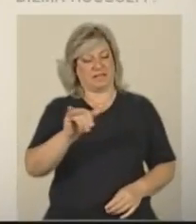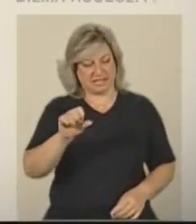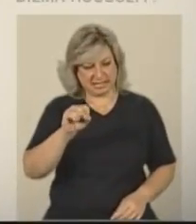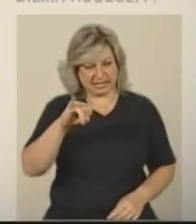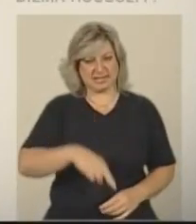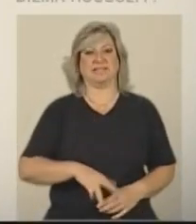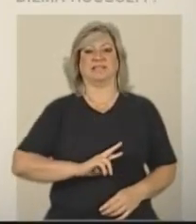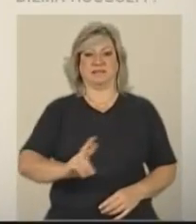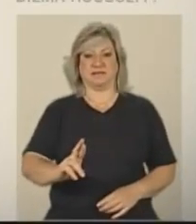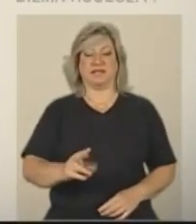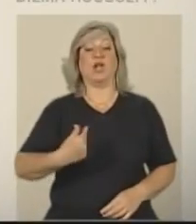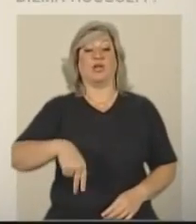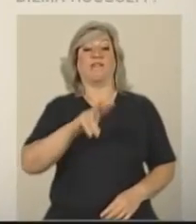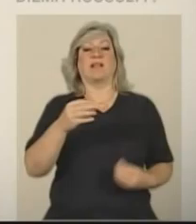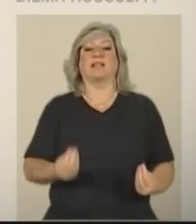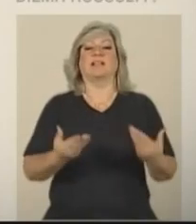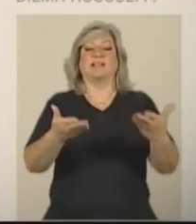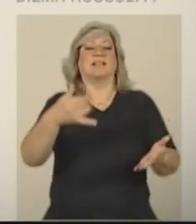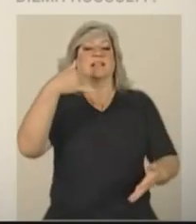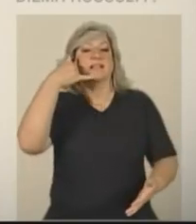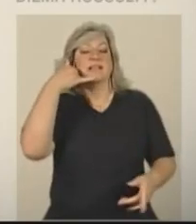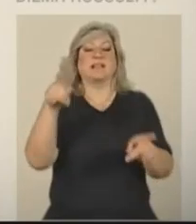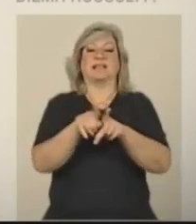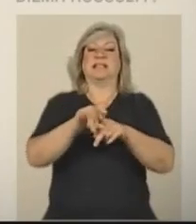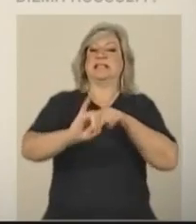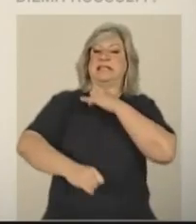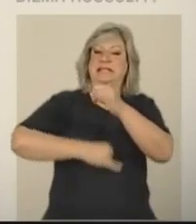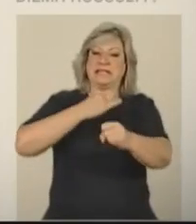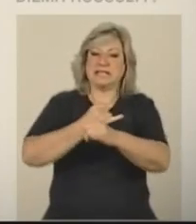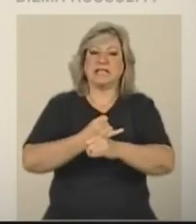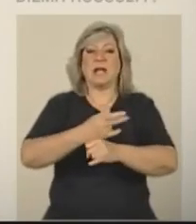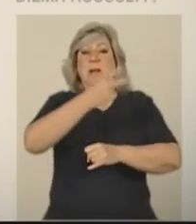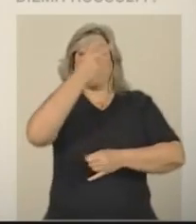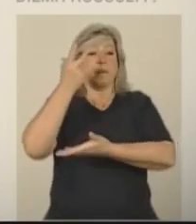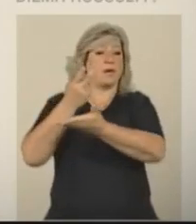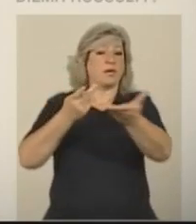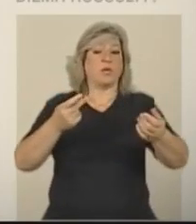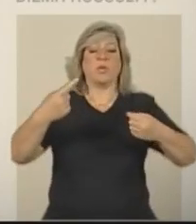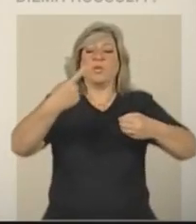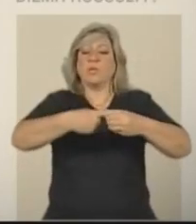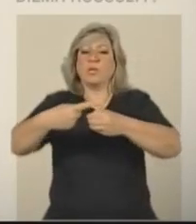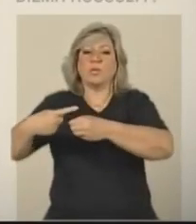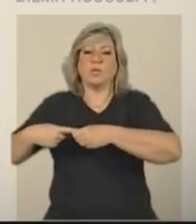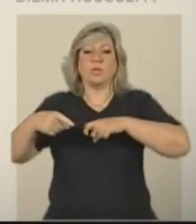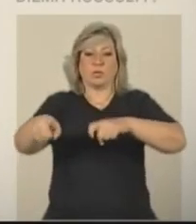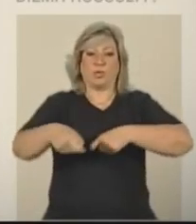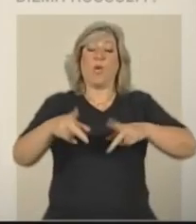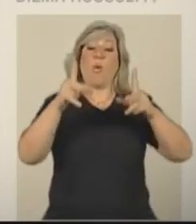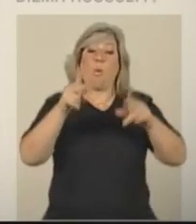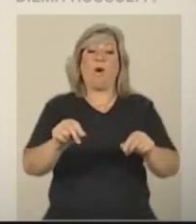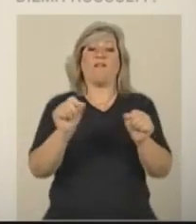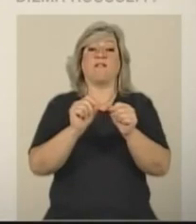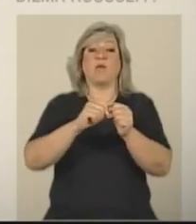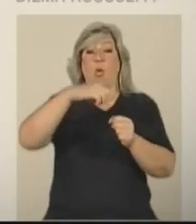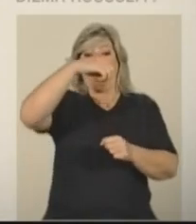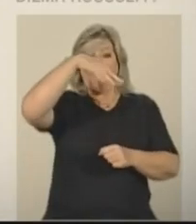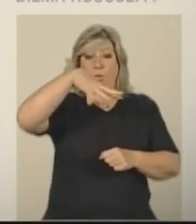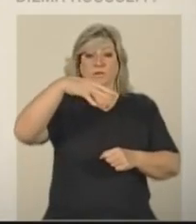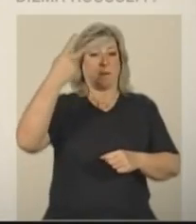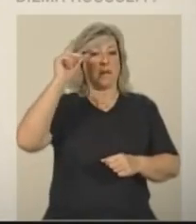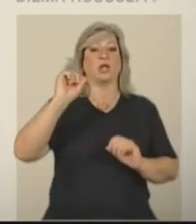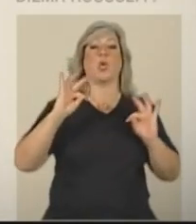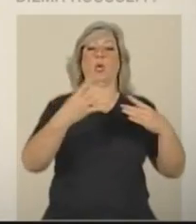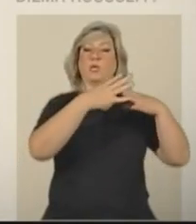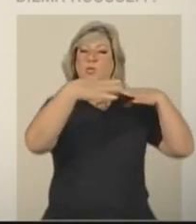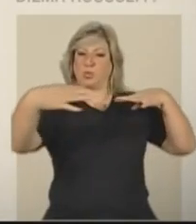Luciano. Nós vamos levar telefone e internet para as populações rurais, assim como fizemos com o programa Luz